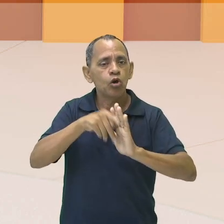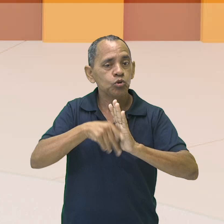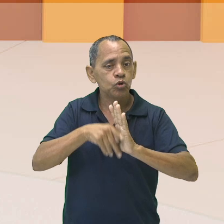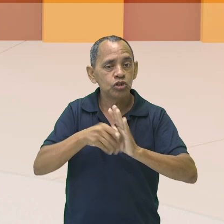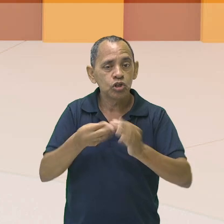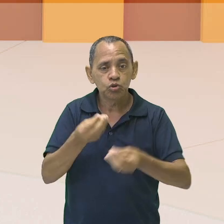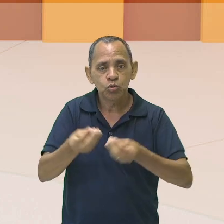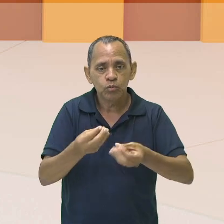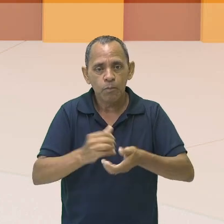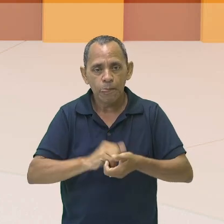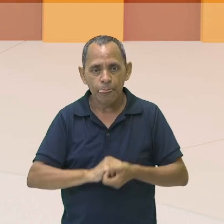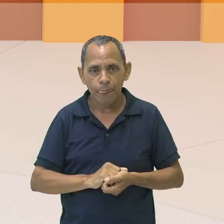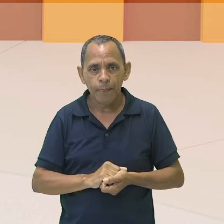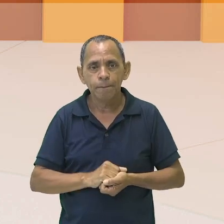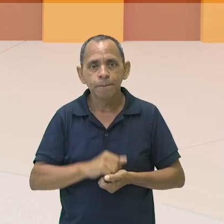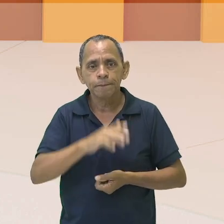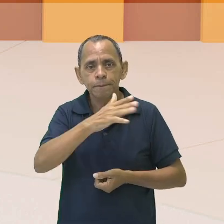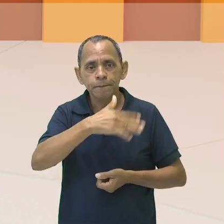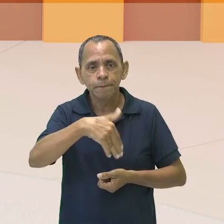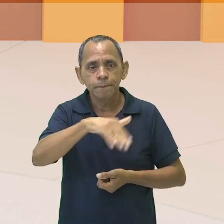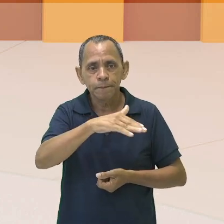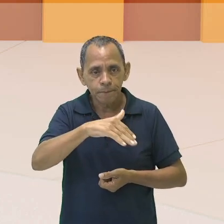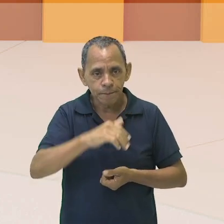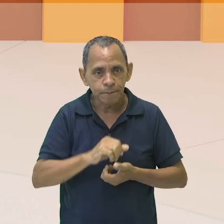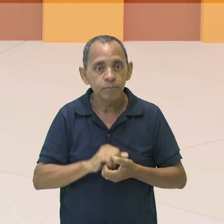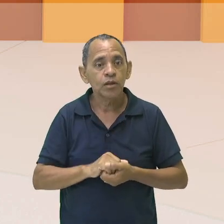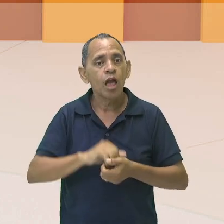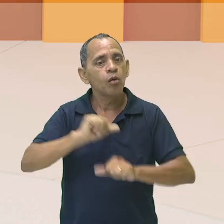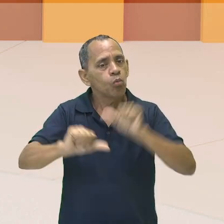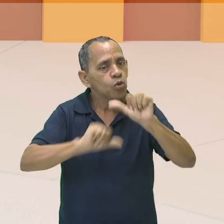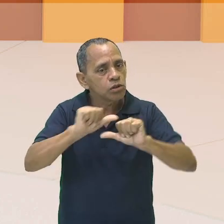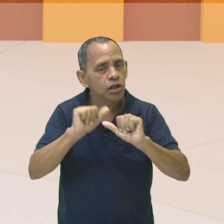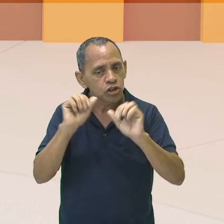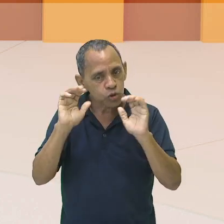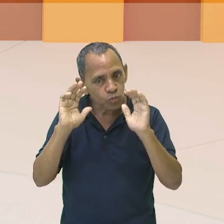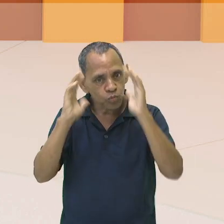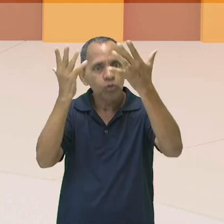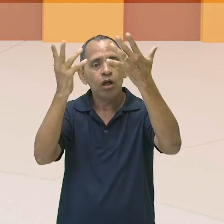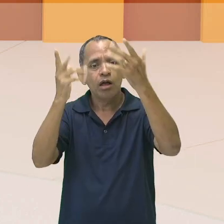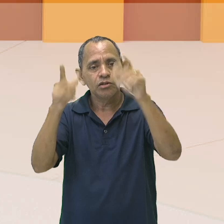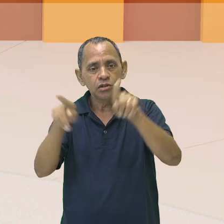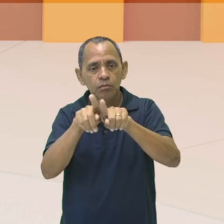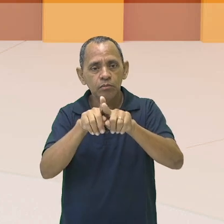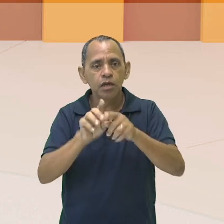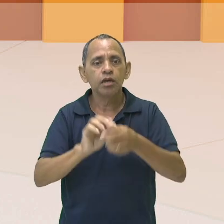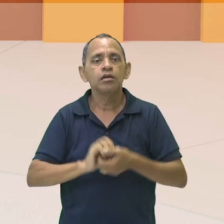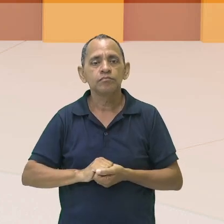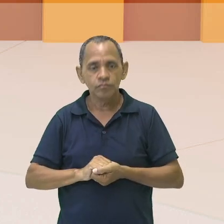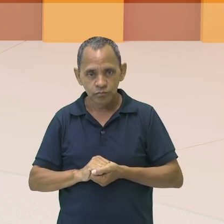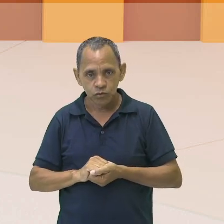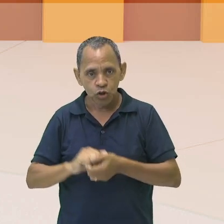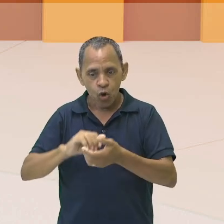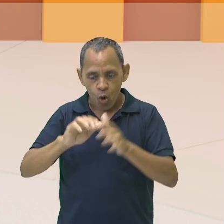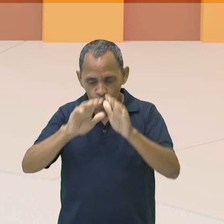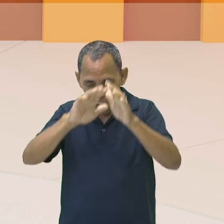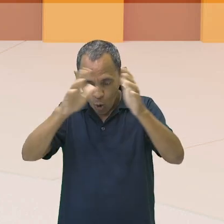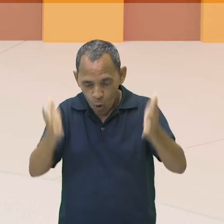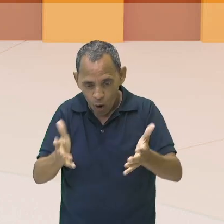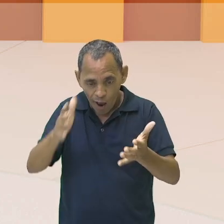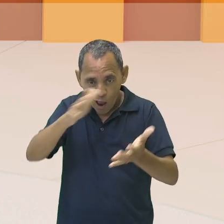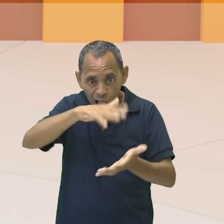certo? Bem, a gente tem a área de mudanças climáticas, temos também a área de manejo de ecossistemas, temos a área